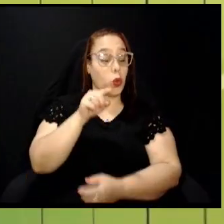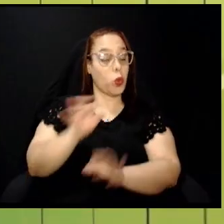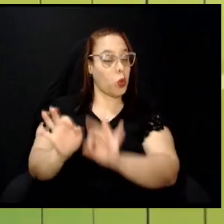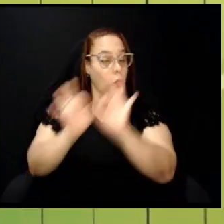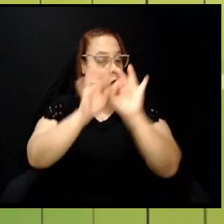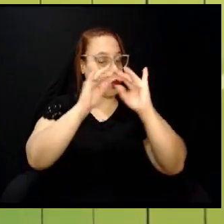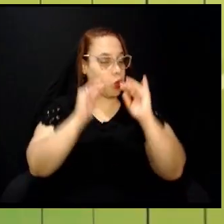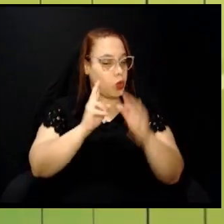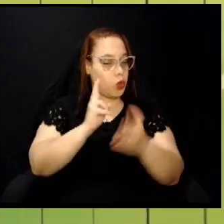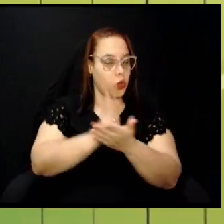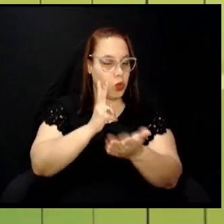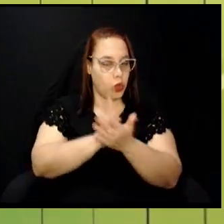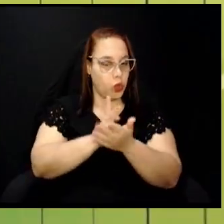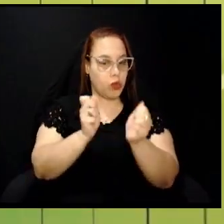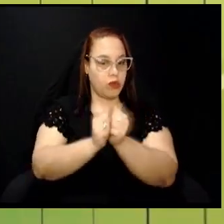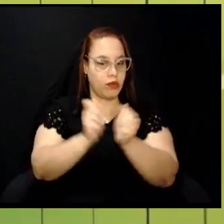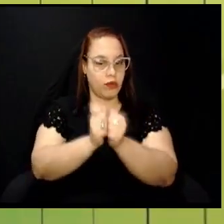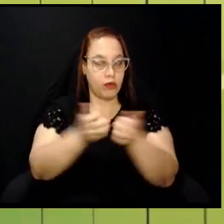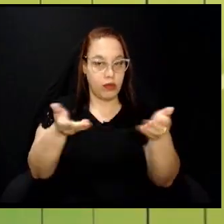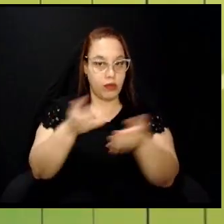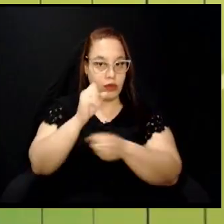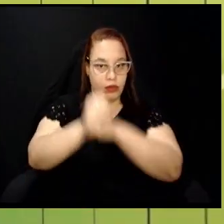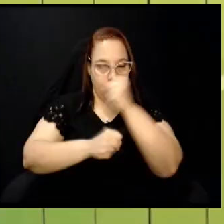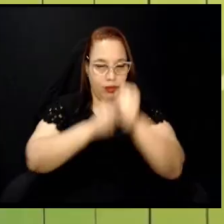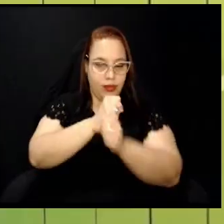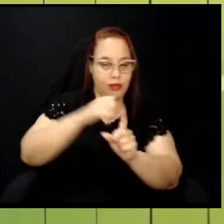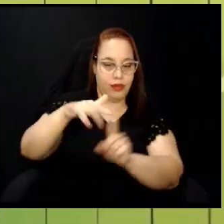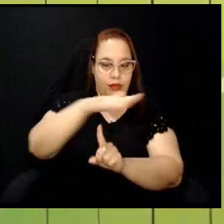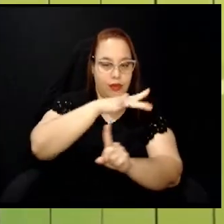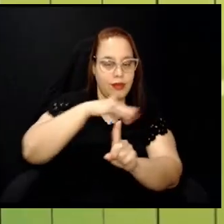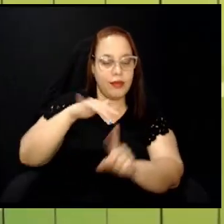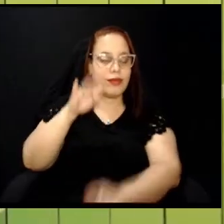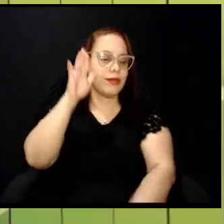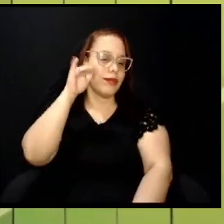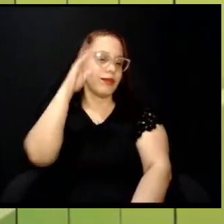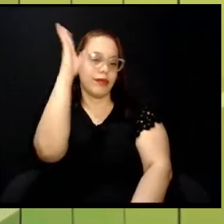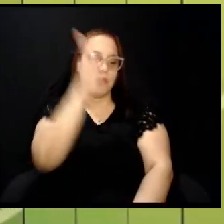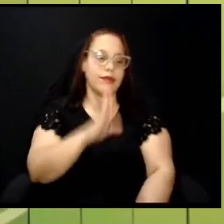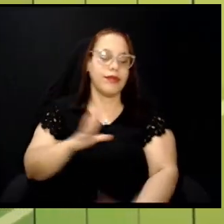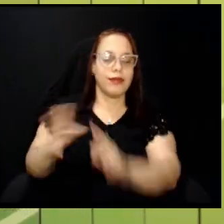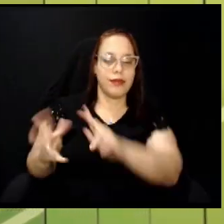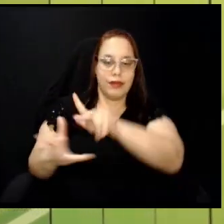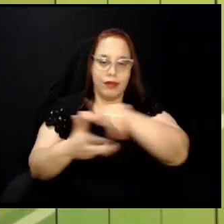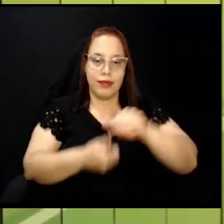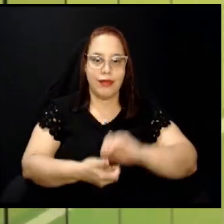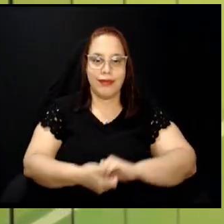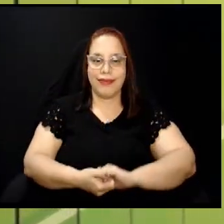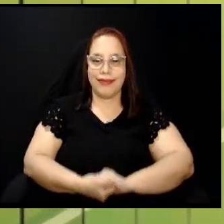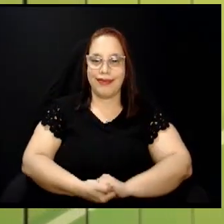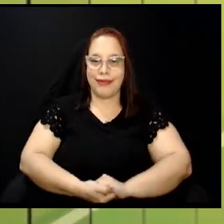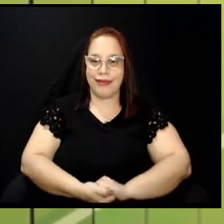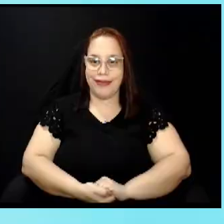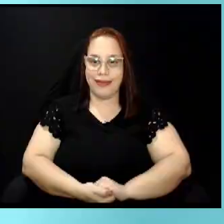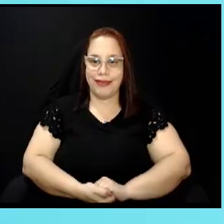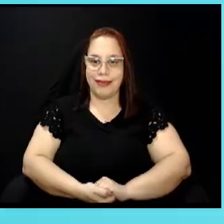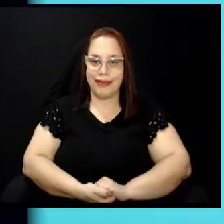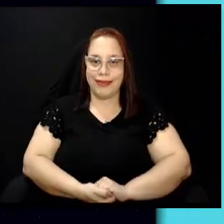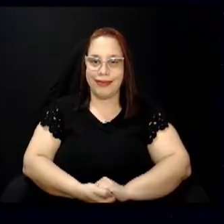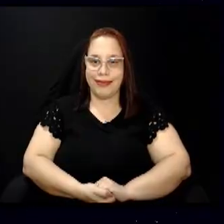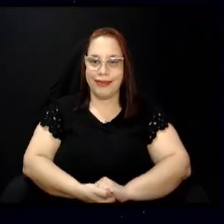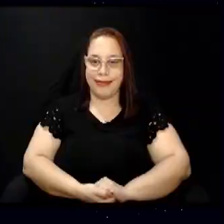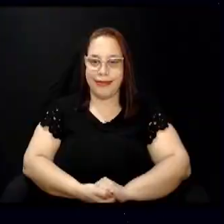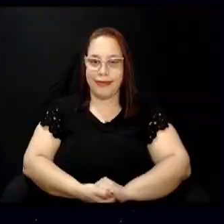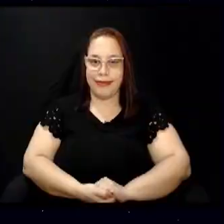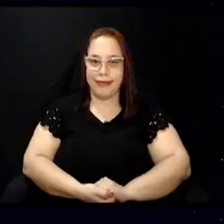nos assiste, continue com a gente porque agora é hora daquele giro ambiental pelas curiosidades do Brasil e do mundo.